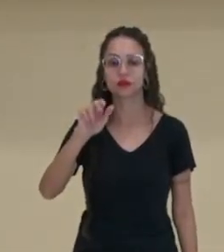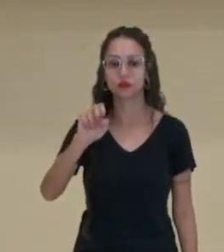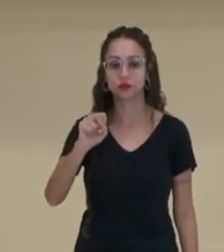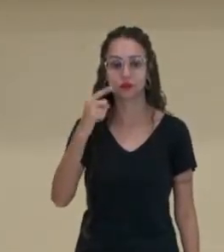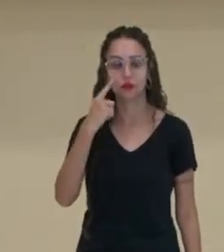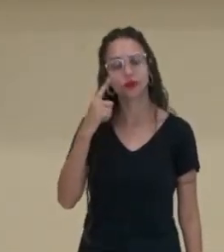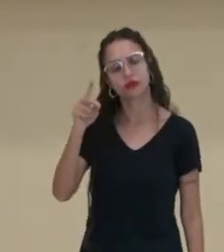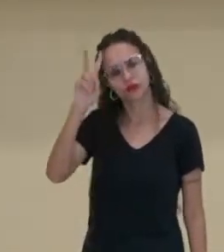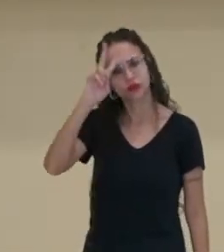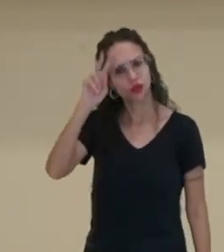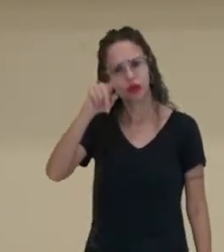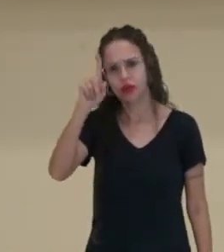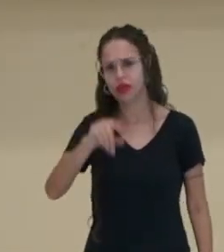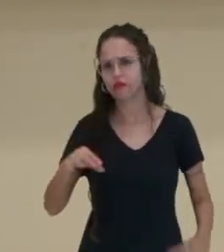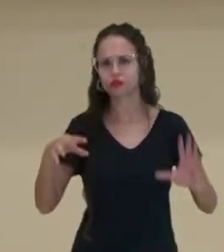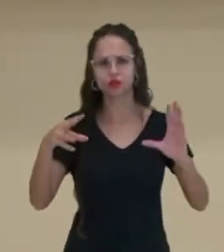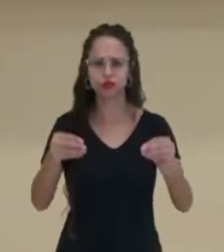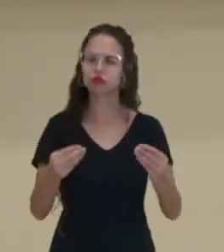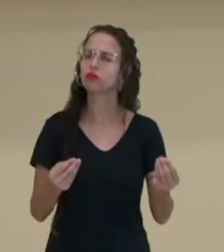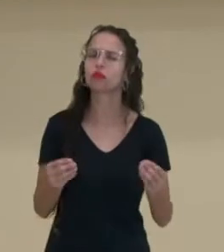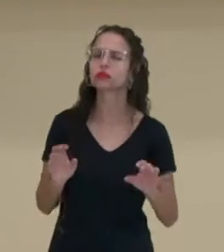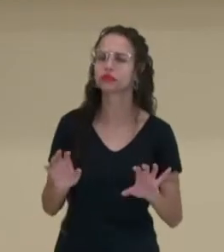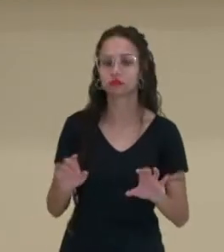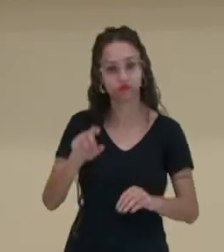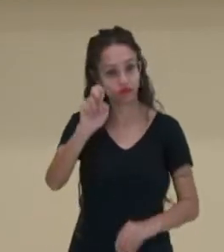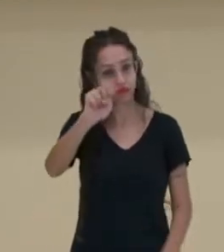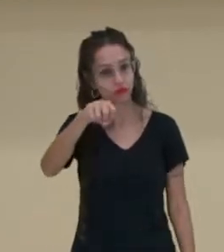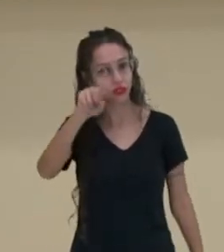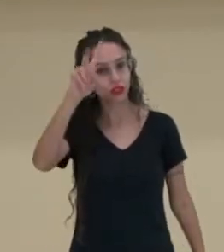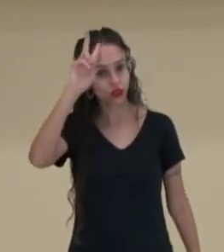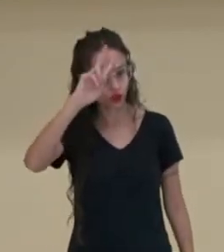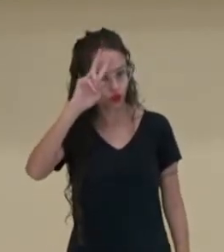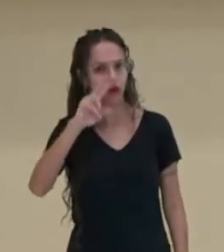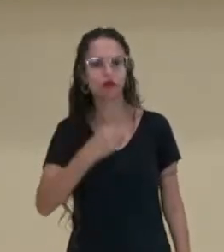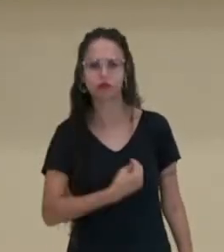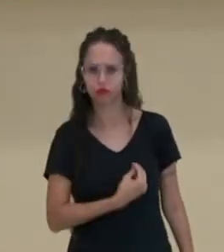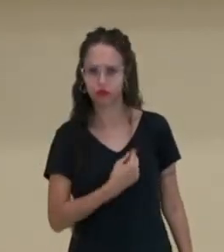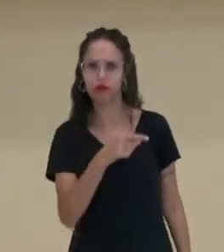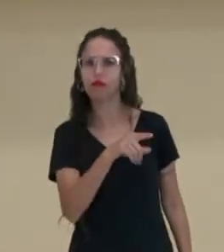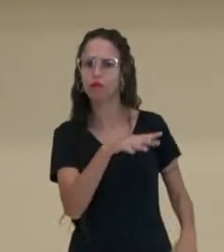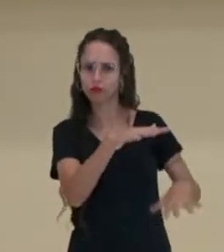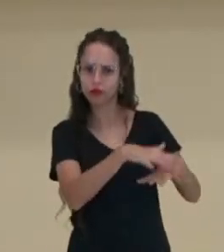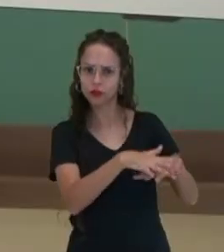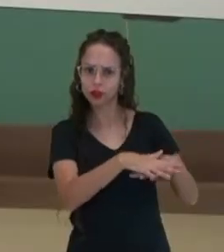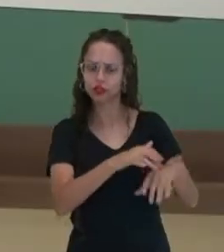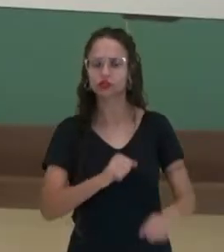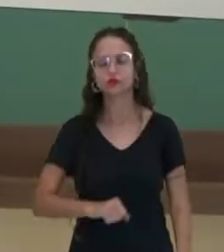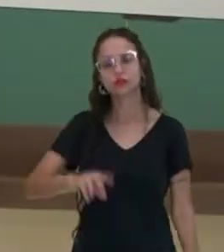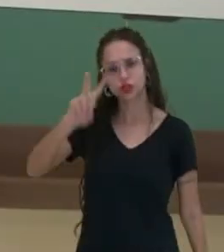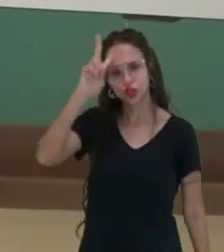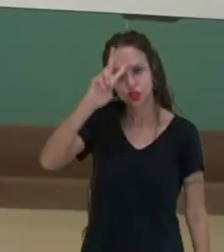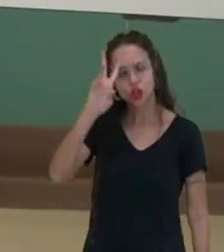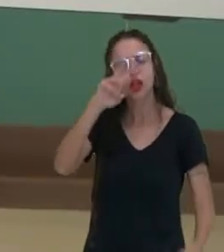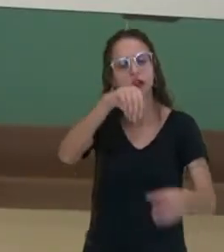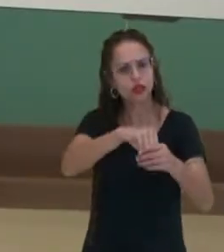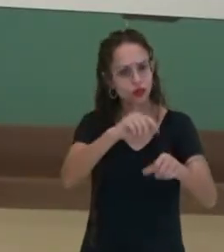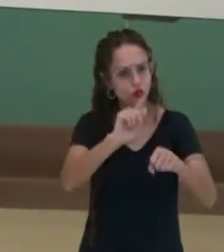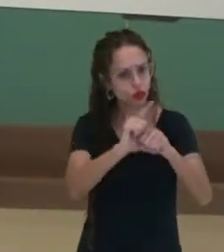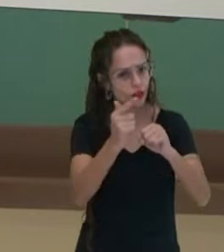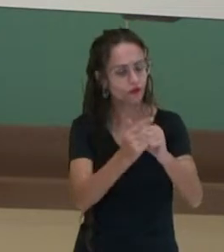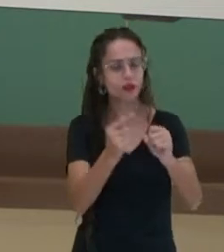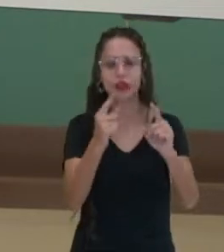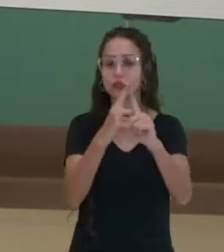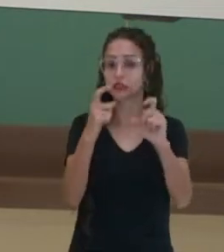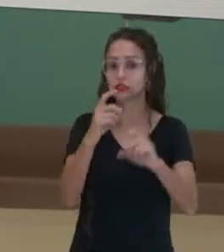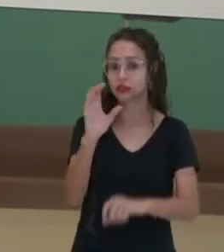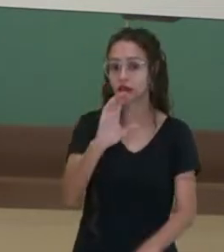está em tudo. Como assim? Sim, a história está na matemática. A história está na geografia, nas ciências,